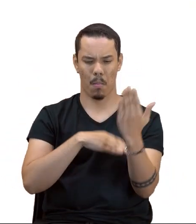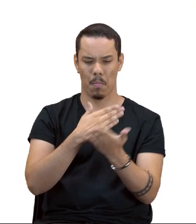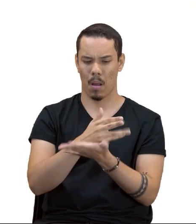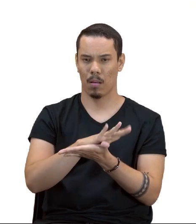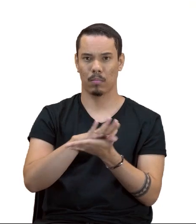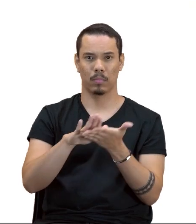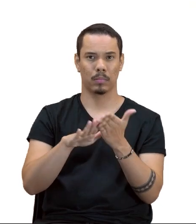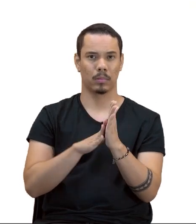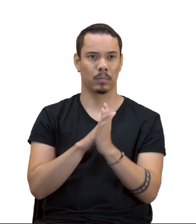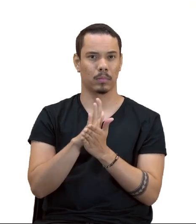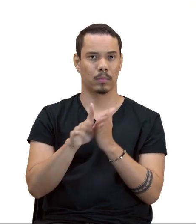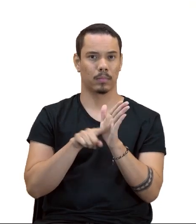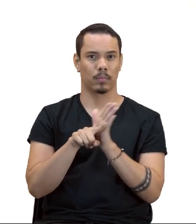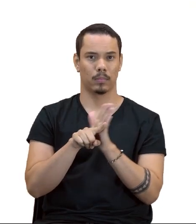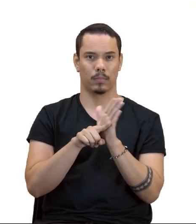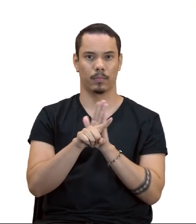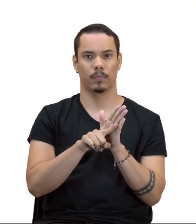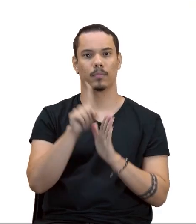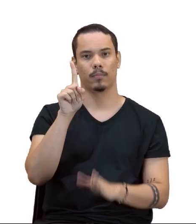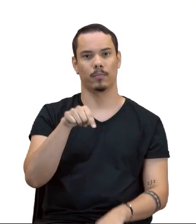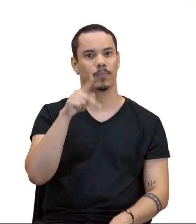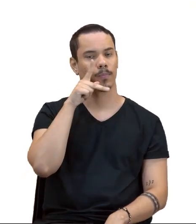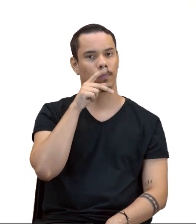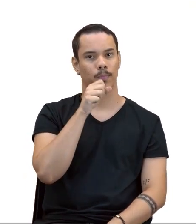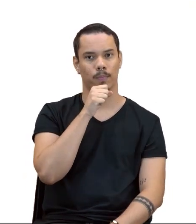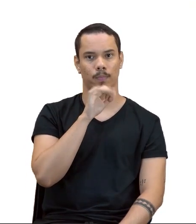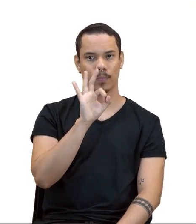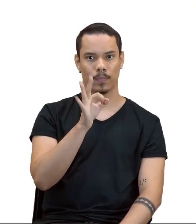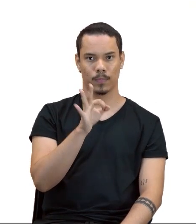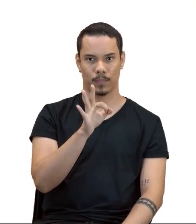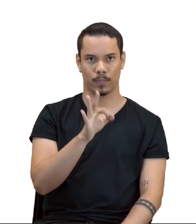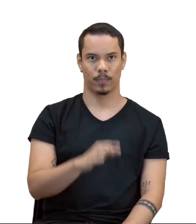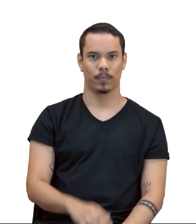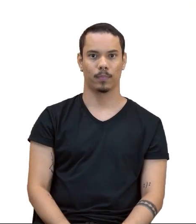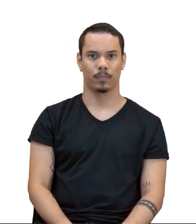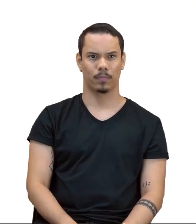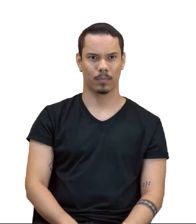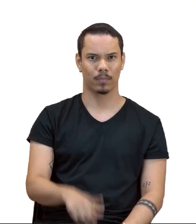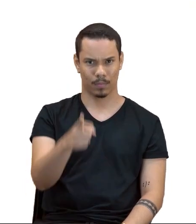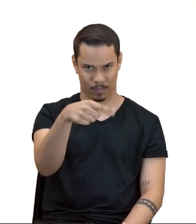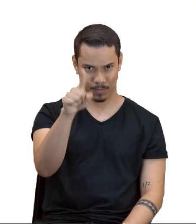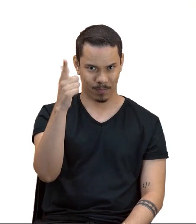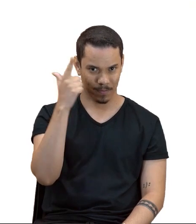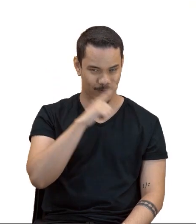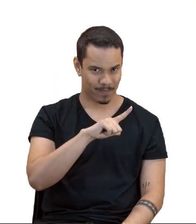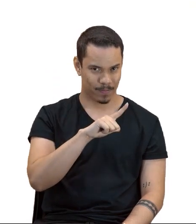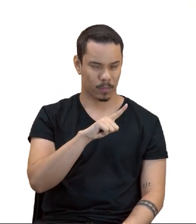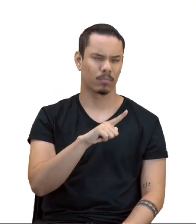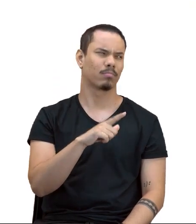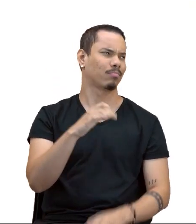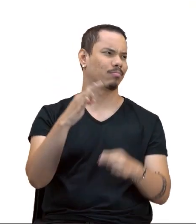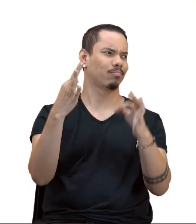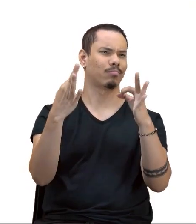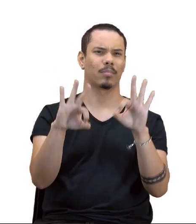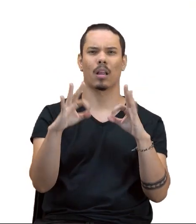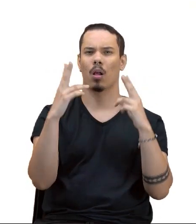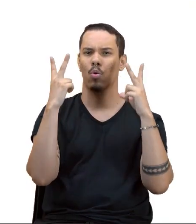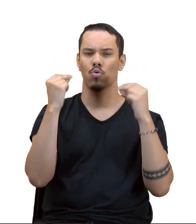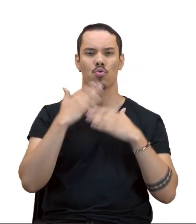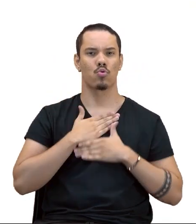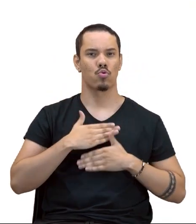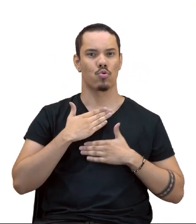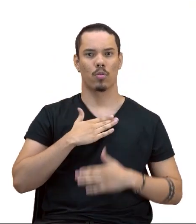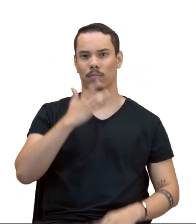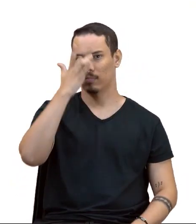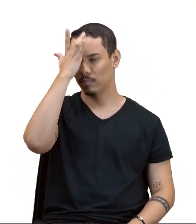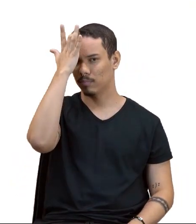Velho. Beleza. Certo, galera? E tu acha que eles acertaram isso aí? De boa? Tranquilo? Com certeza. Tranquilo? Eu tenho certeza. Mamão com